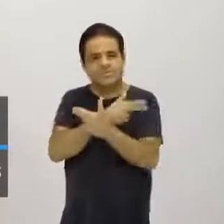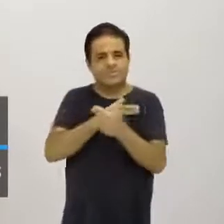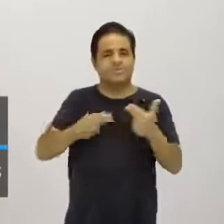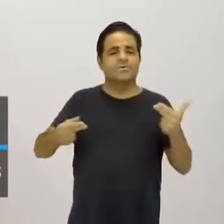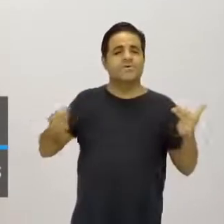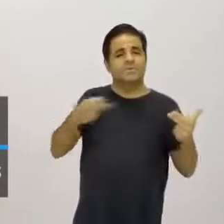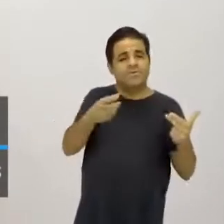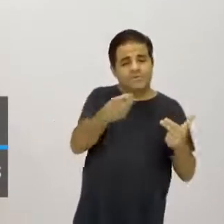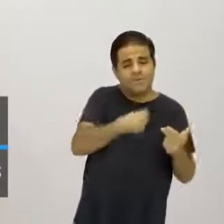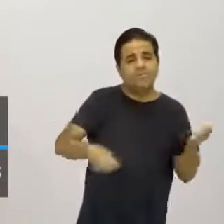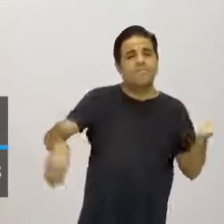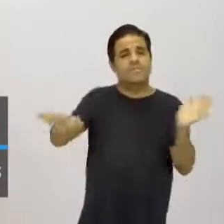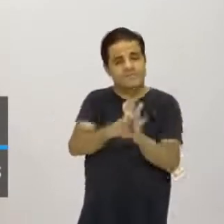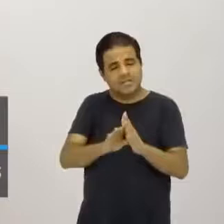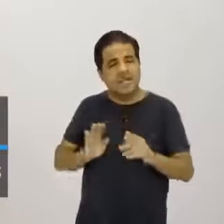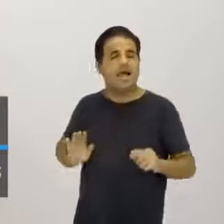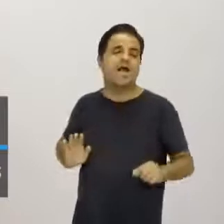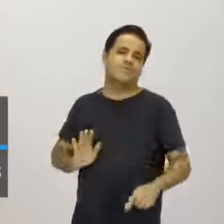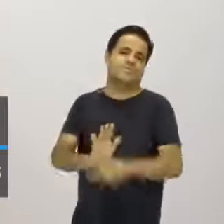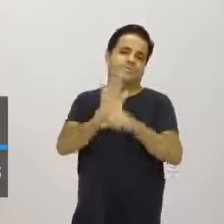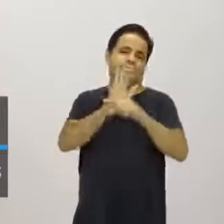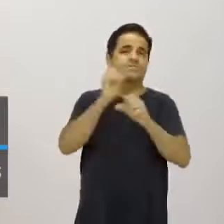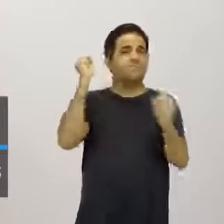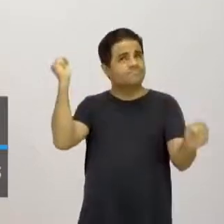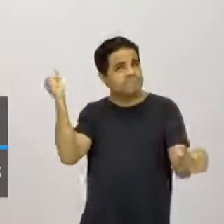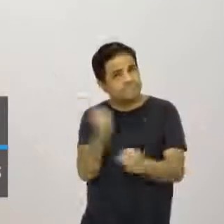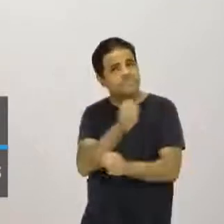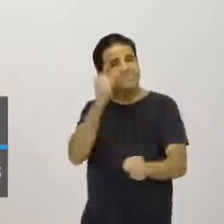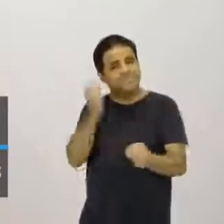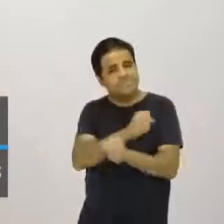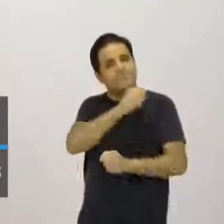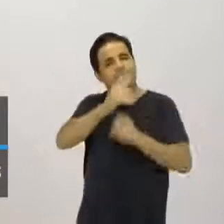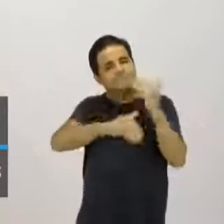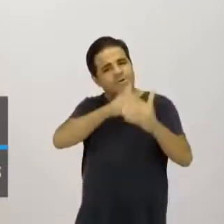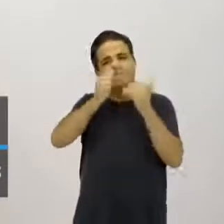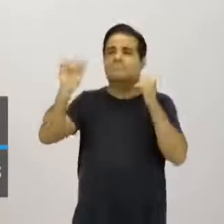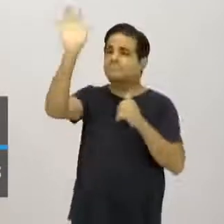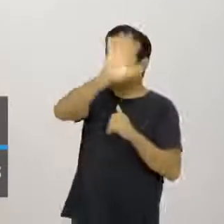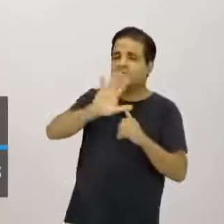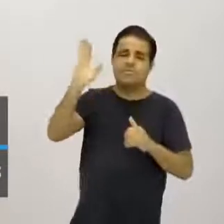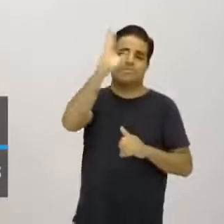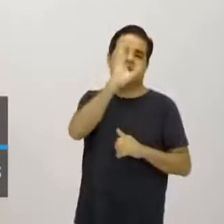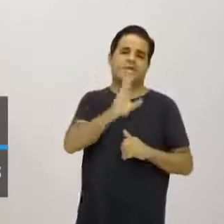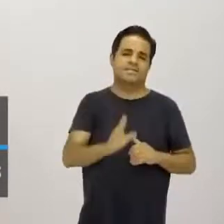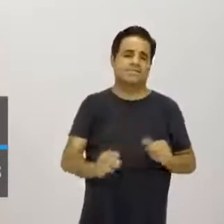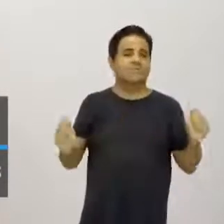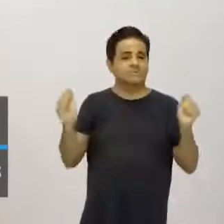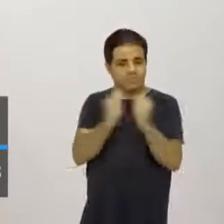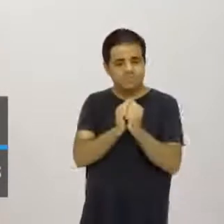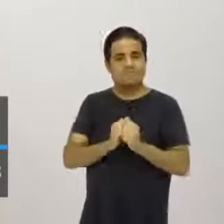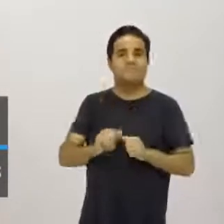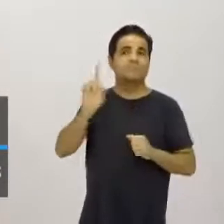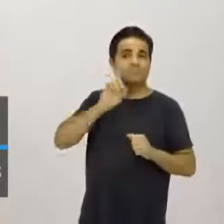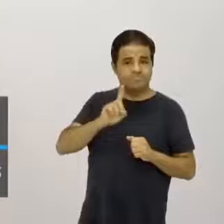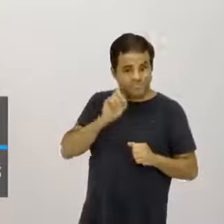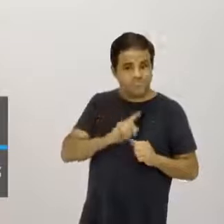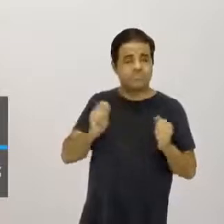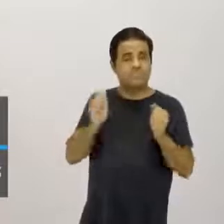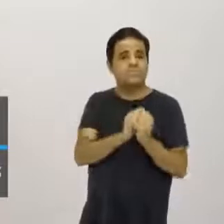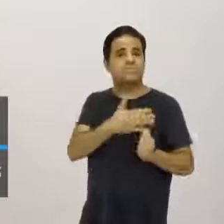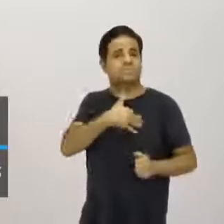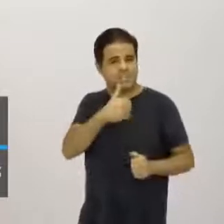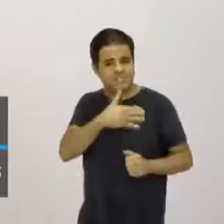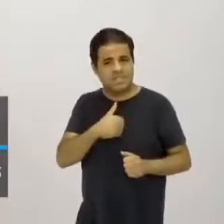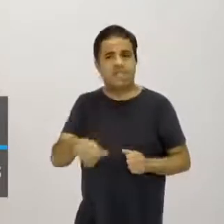está chegando e que vai ajudar a construir o processo nacional. O Brasil, junto com os Estados Unidos e com a